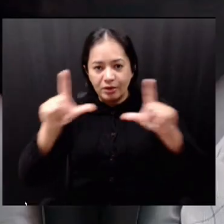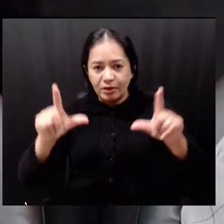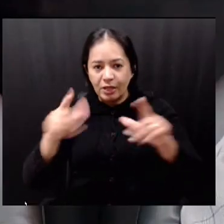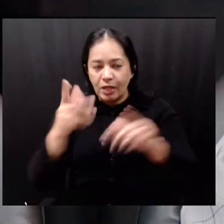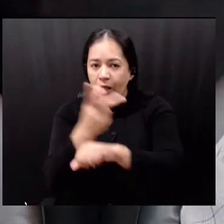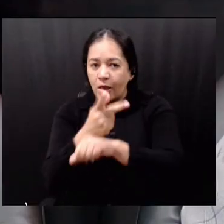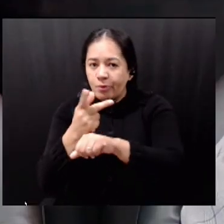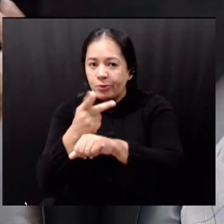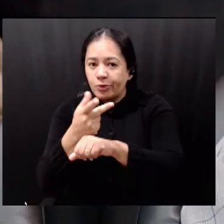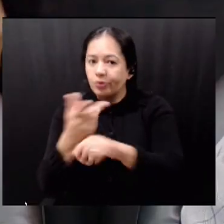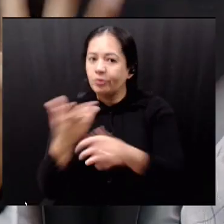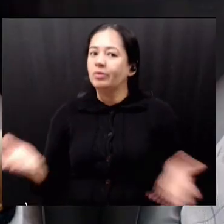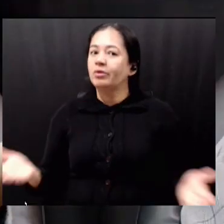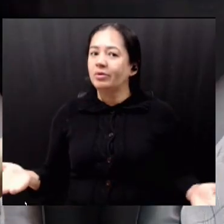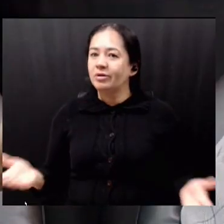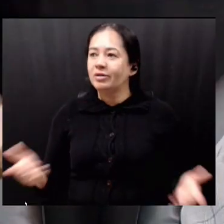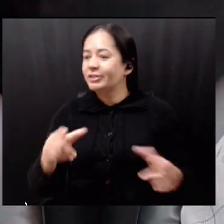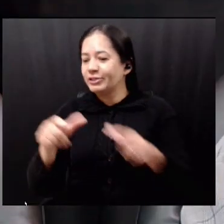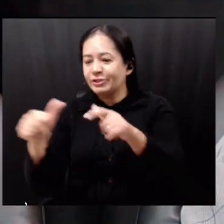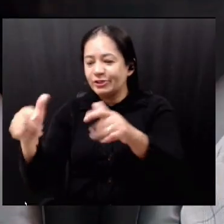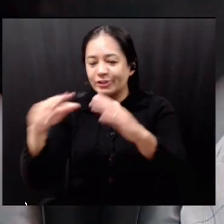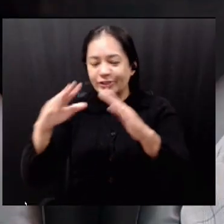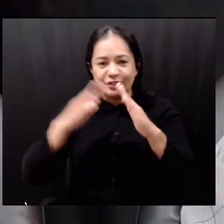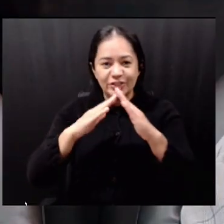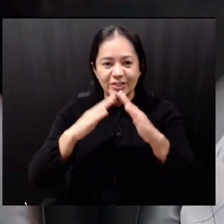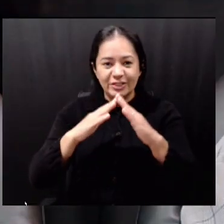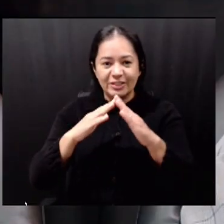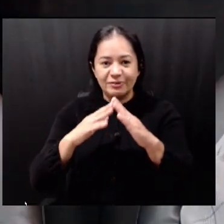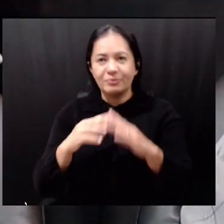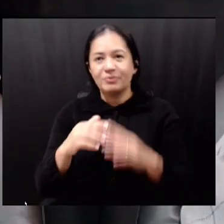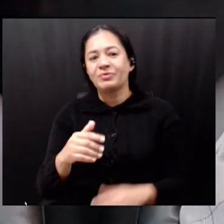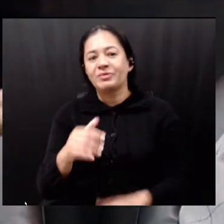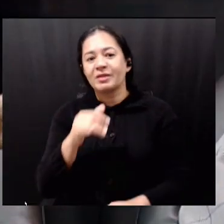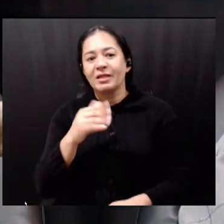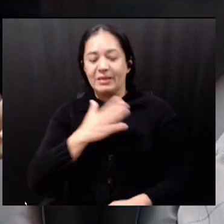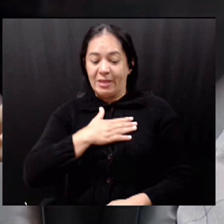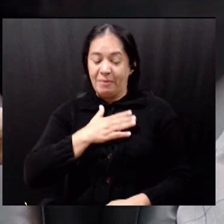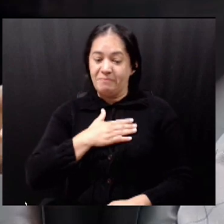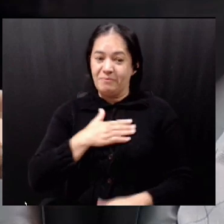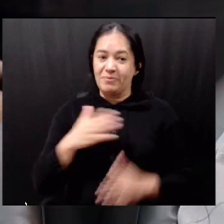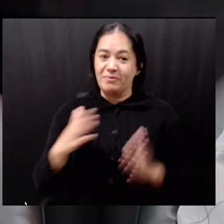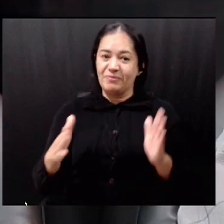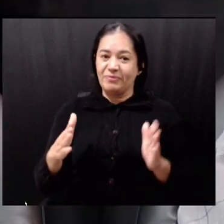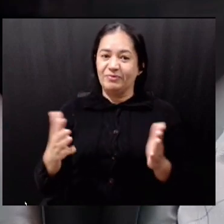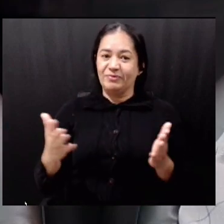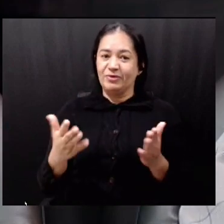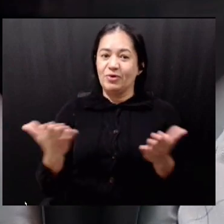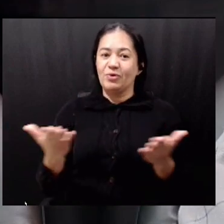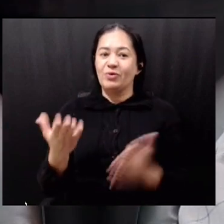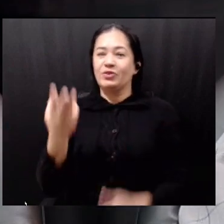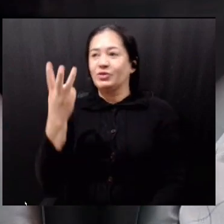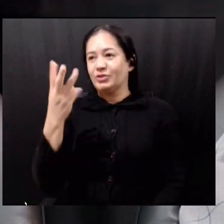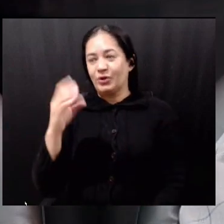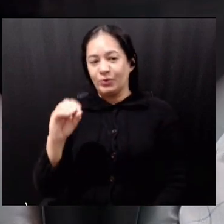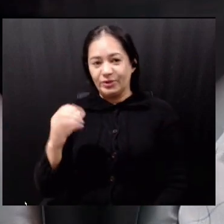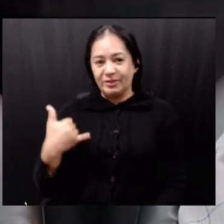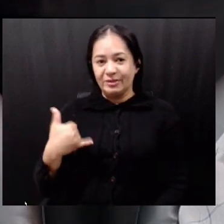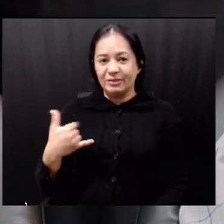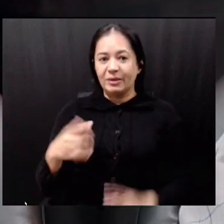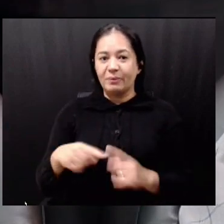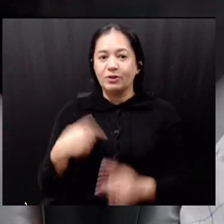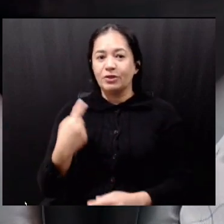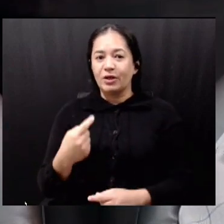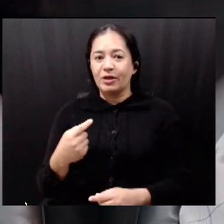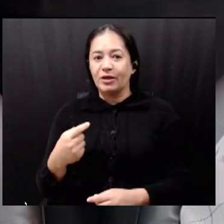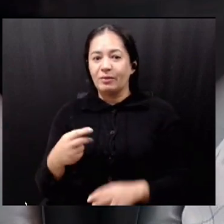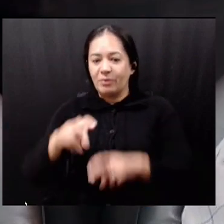Uhum. né? Ela vai, a gente… Na minha época, eu tenho hoje 30 anos, né? Aham. Mas a gente pegava uma cadeira, um lençol,